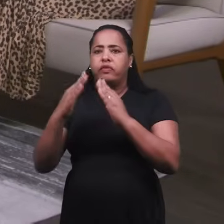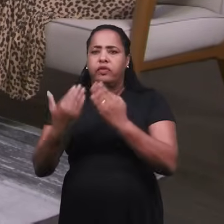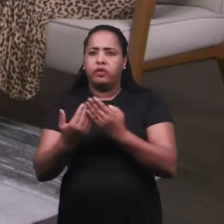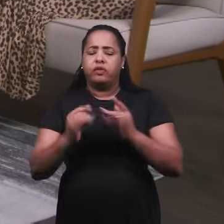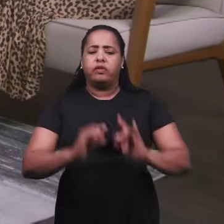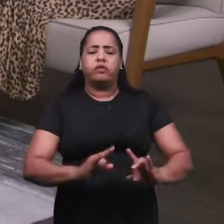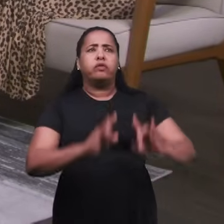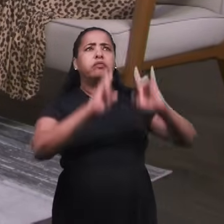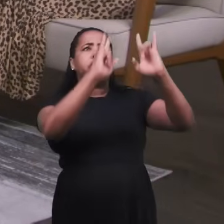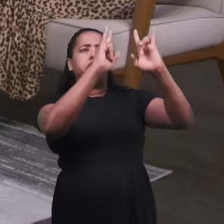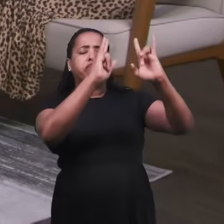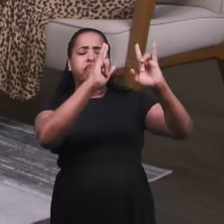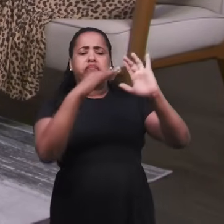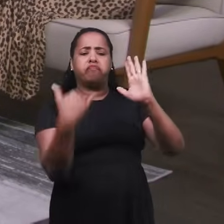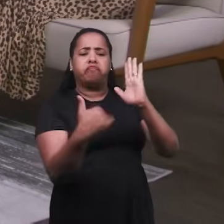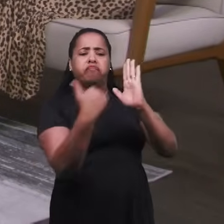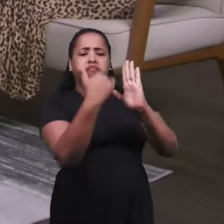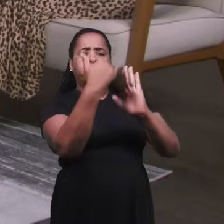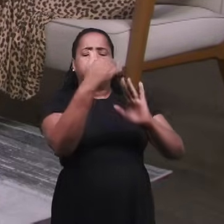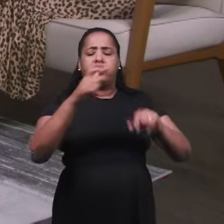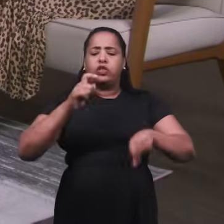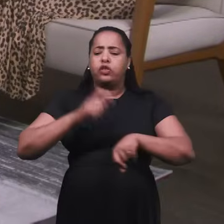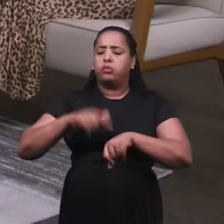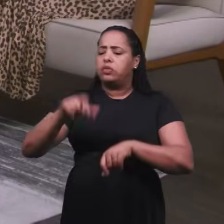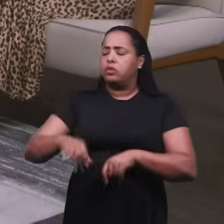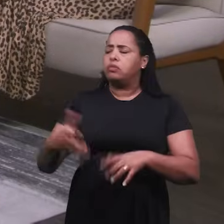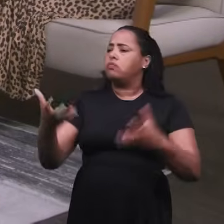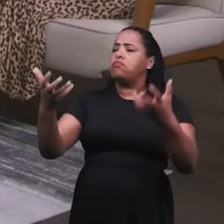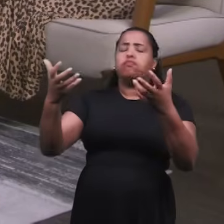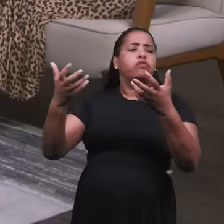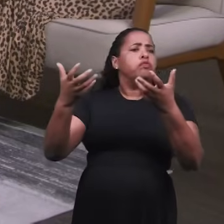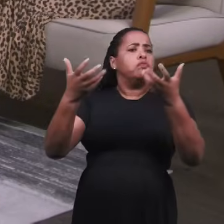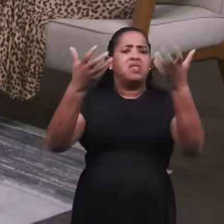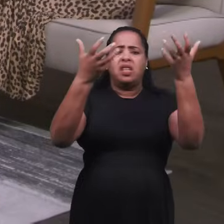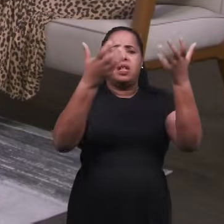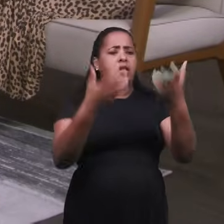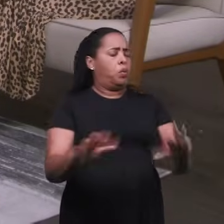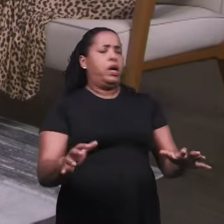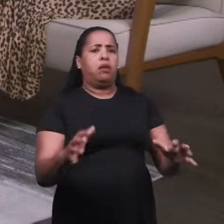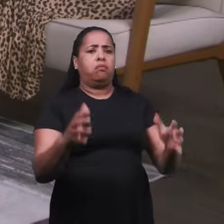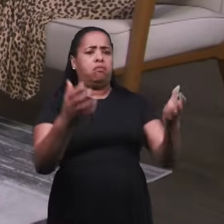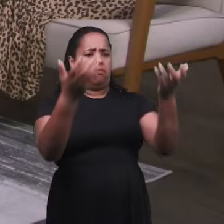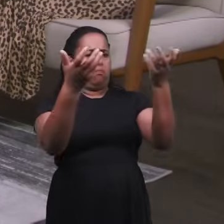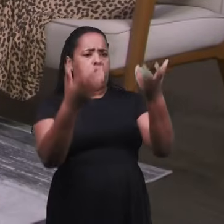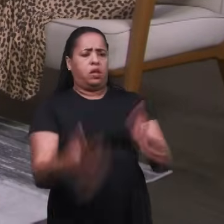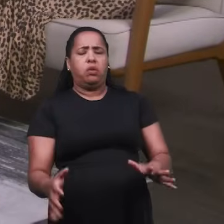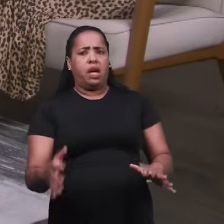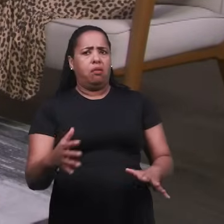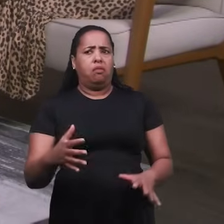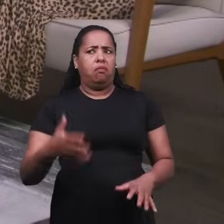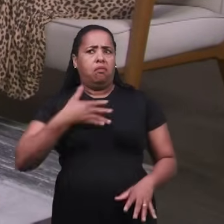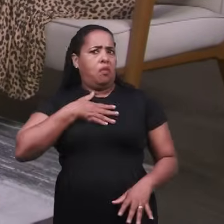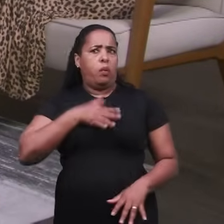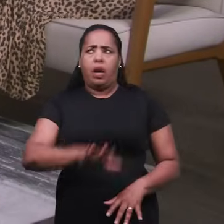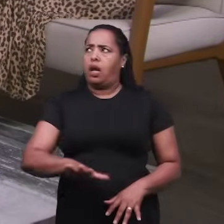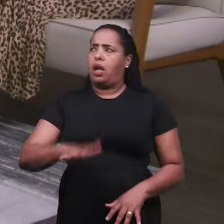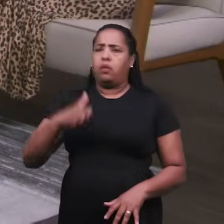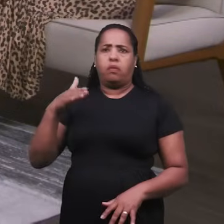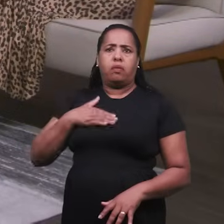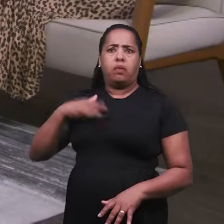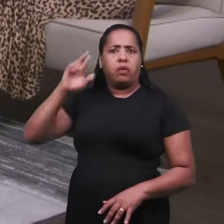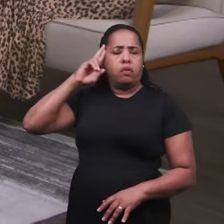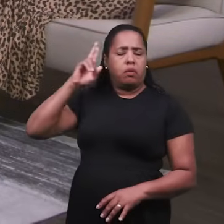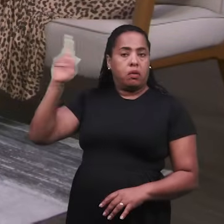nos condomínios, no momento de ali decidir, não, eu não quero participar. Eu sei que isso não agrada ao meu